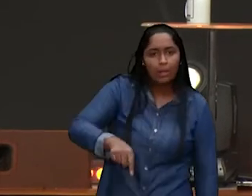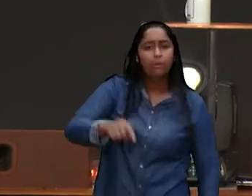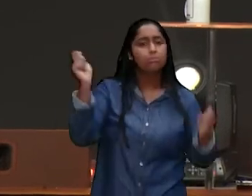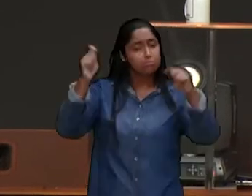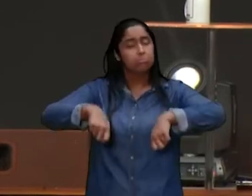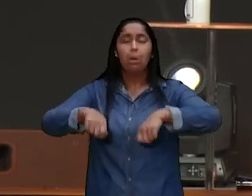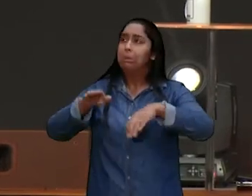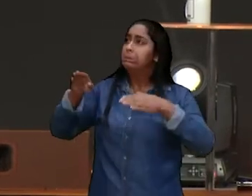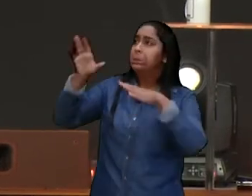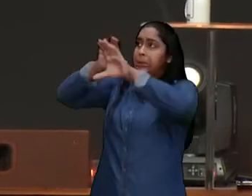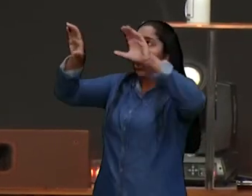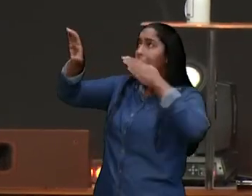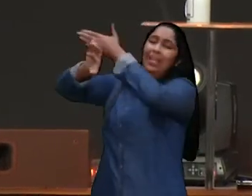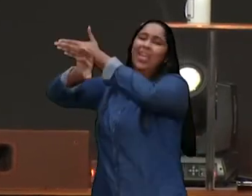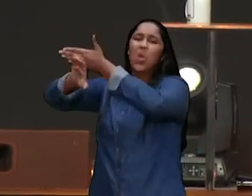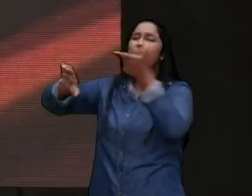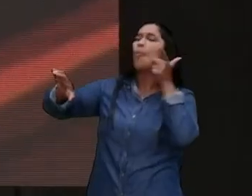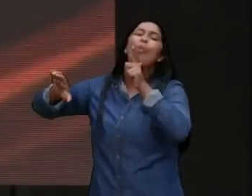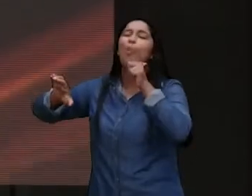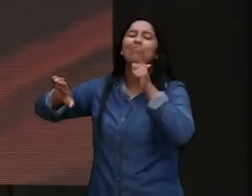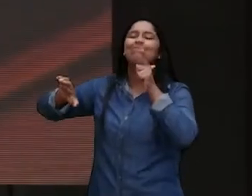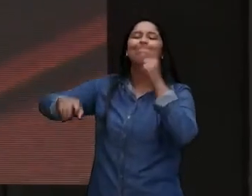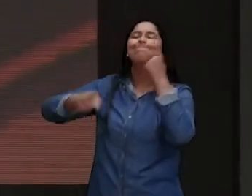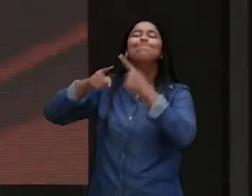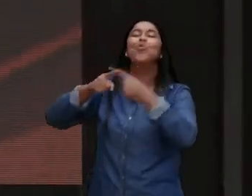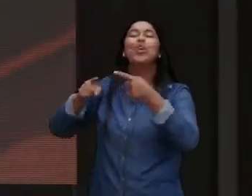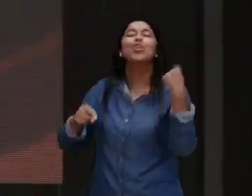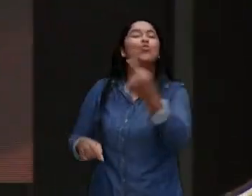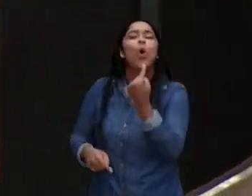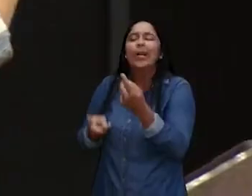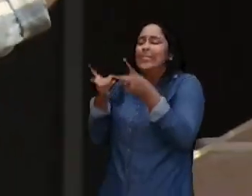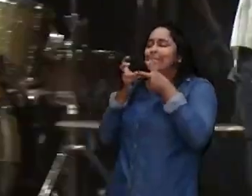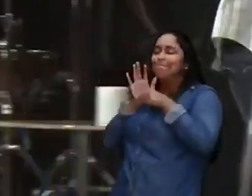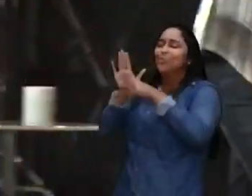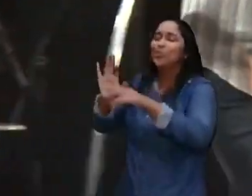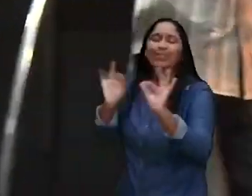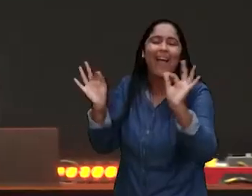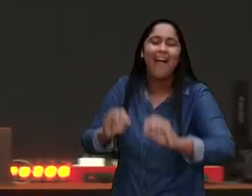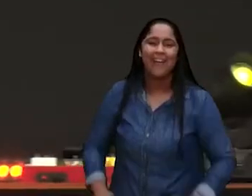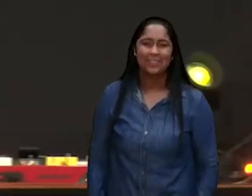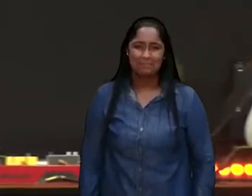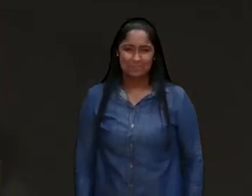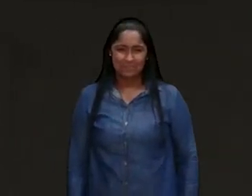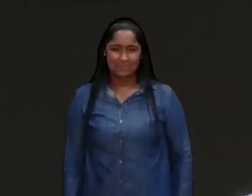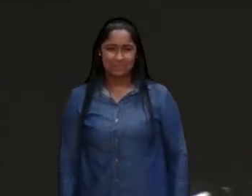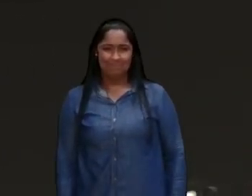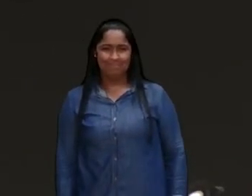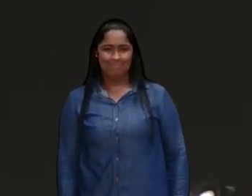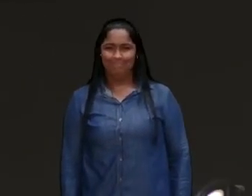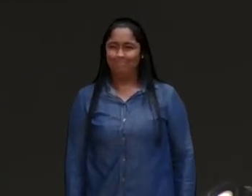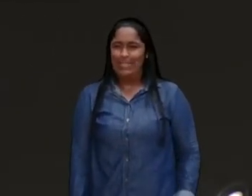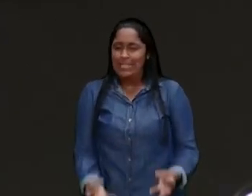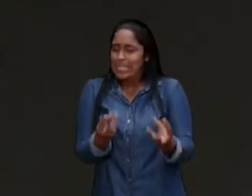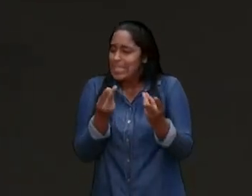notamos elas gritaram eu tô aqui em algumas levantaram a mão e Viera que a frente